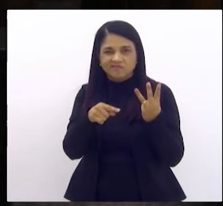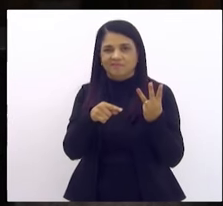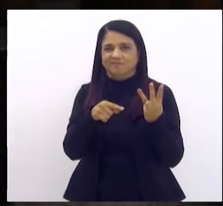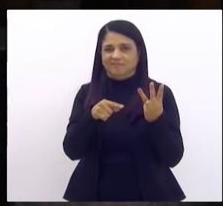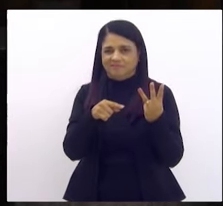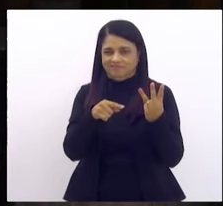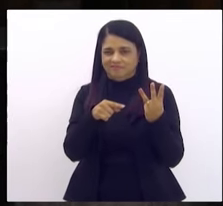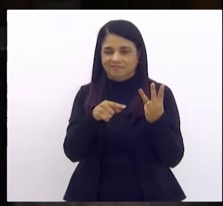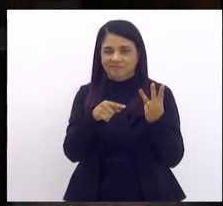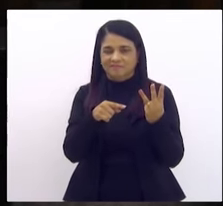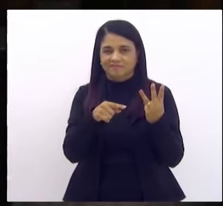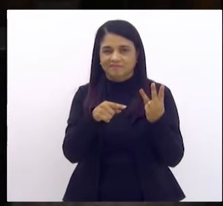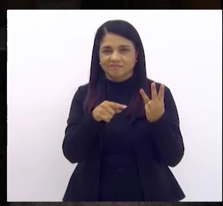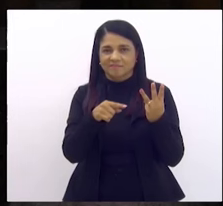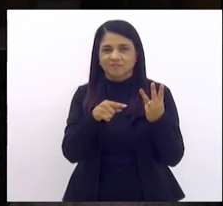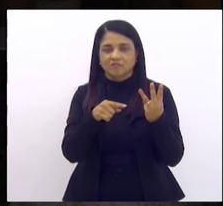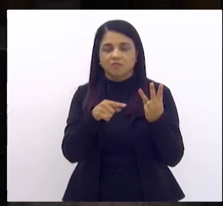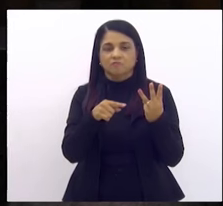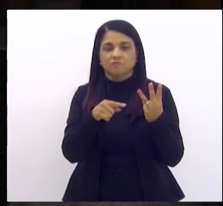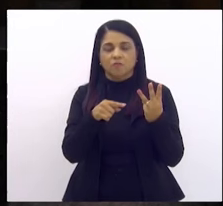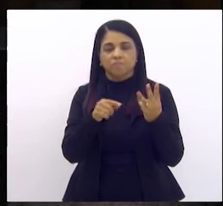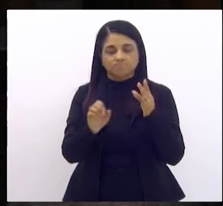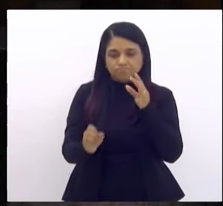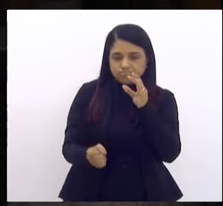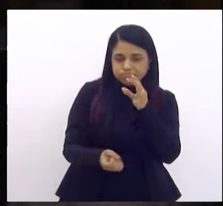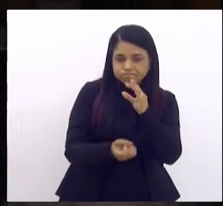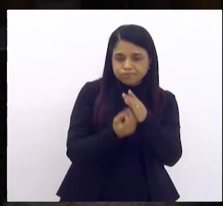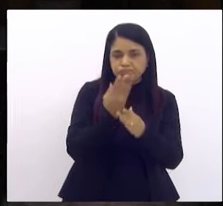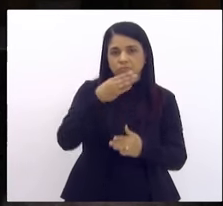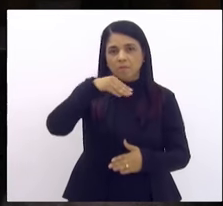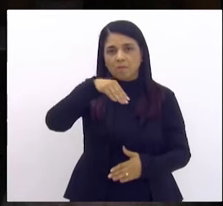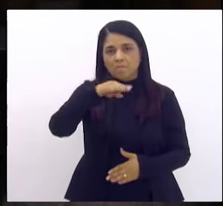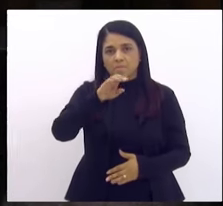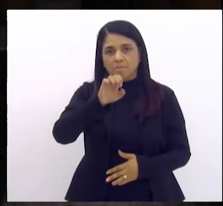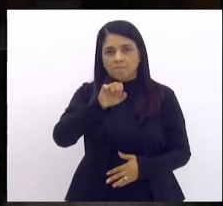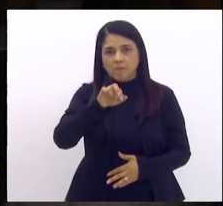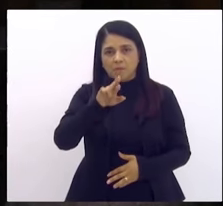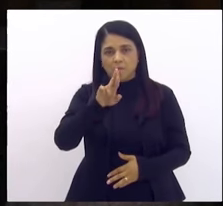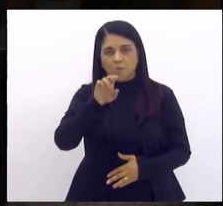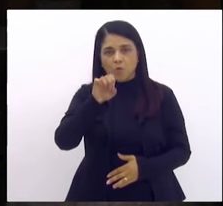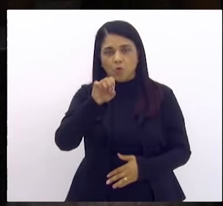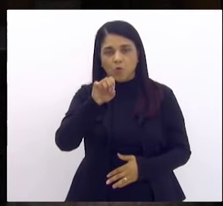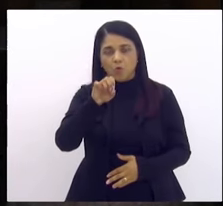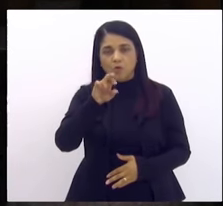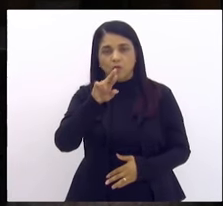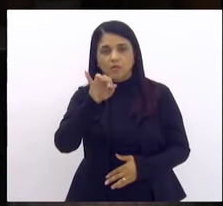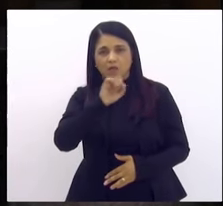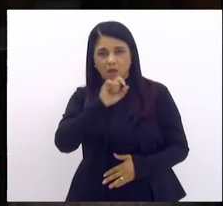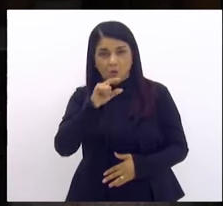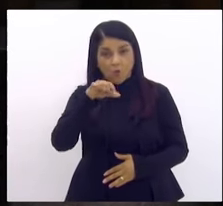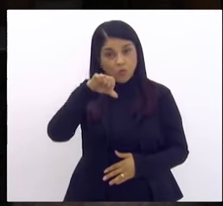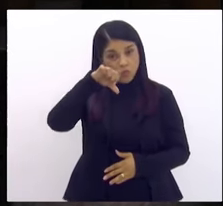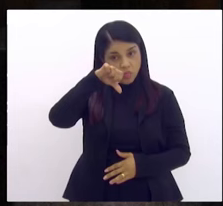foi criado o memorial 9 de novembro,